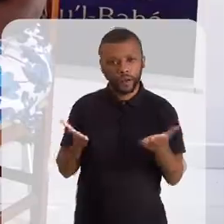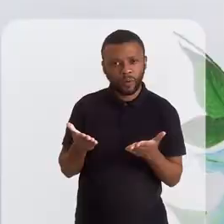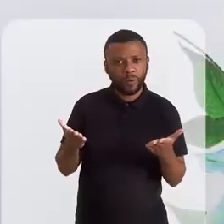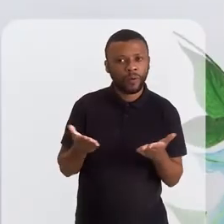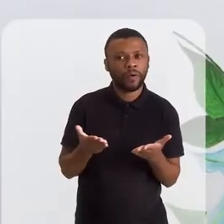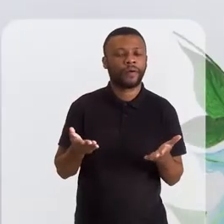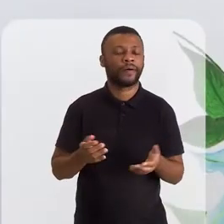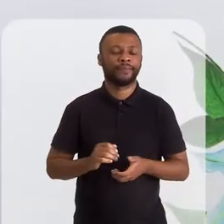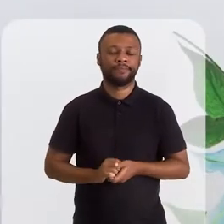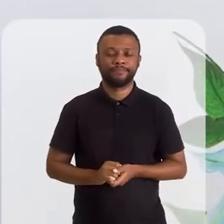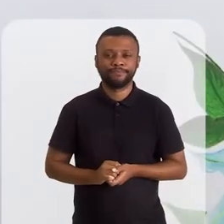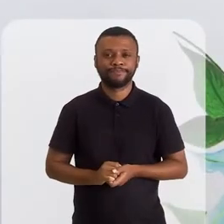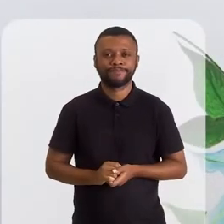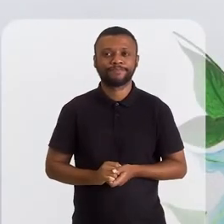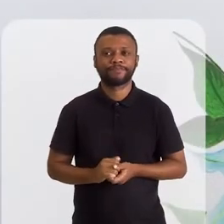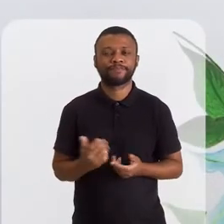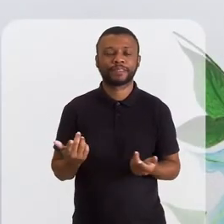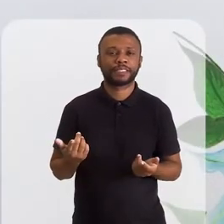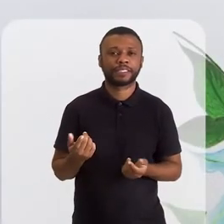Agora, por exemplo,